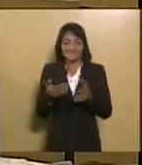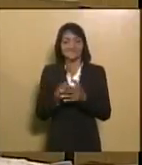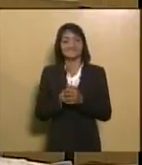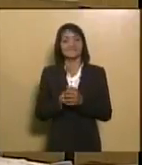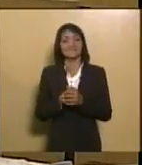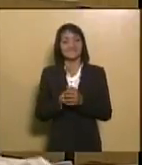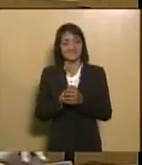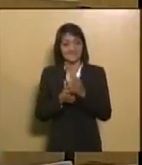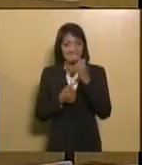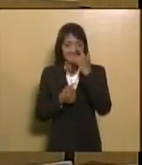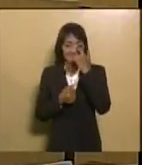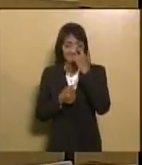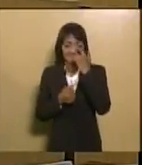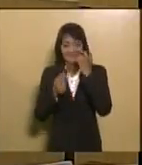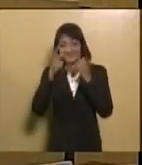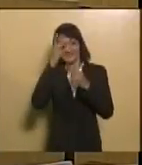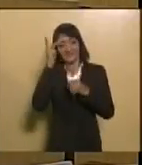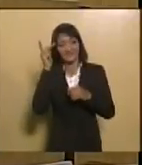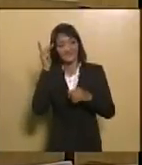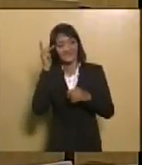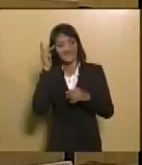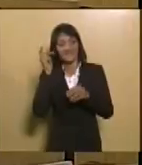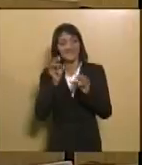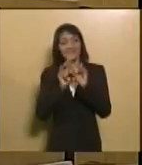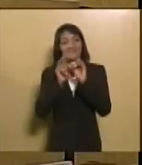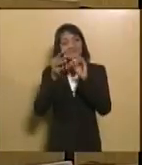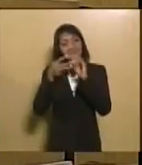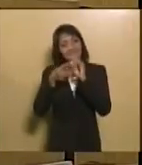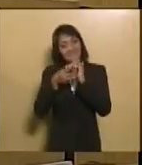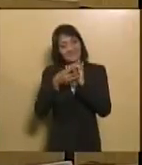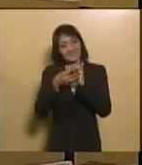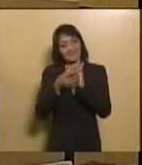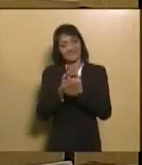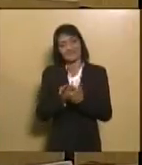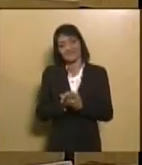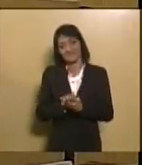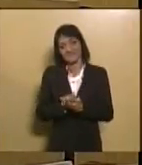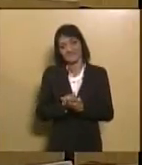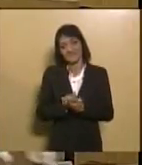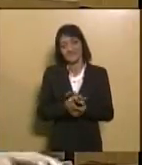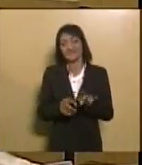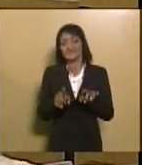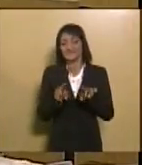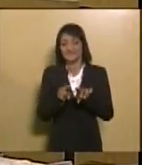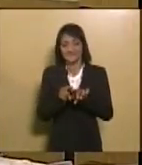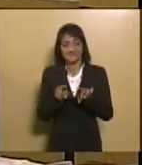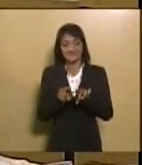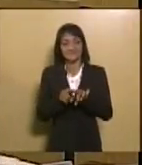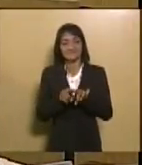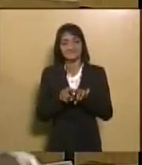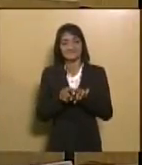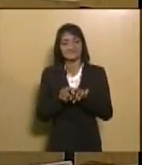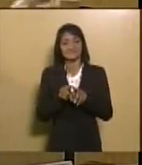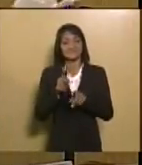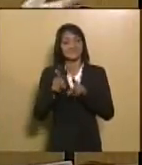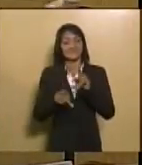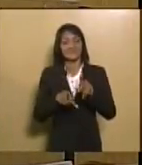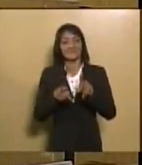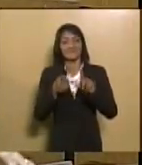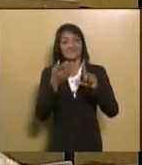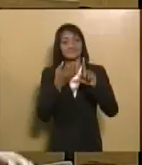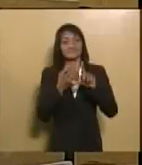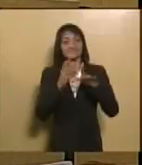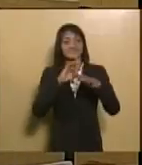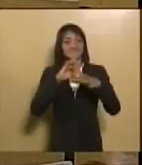hoje, telespectadores da TV Alese, também sergipanos que nos acompanham através das nossas